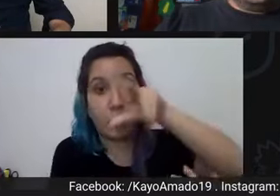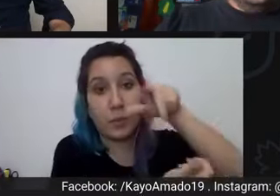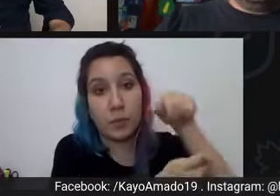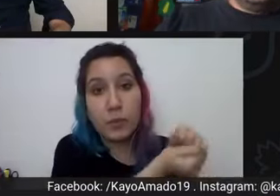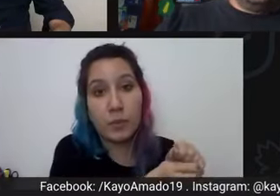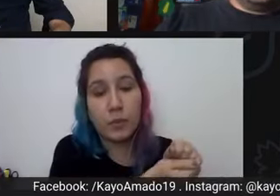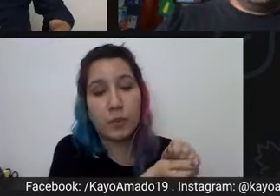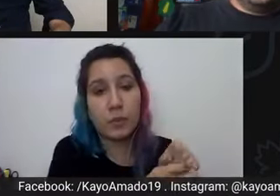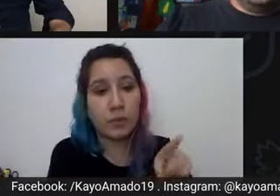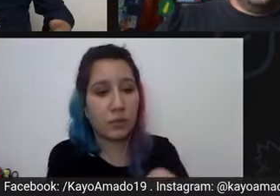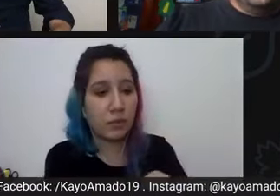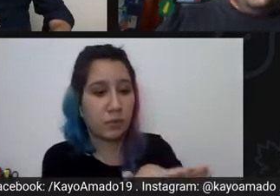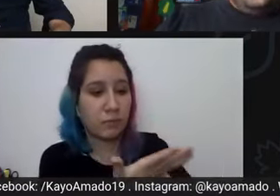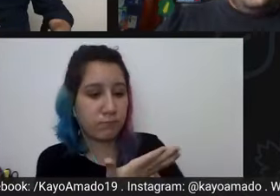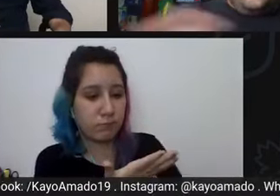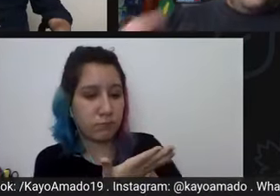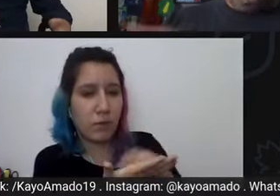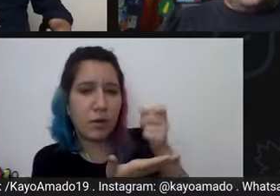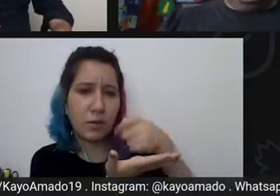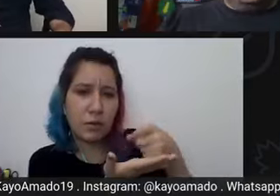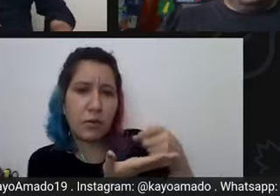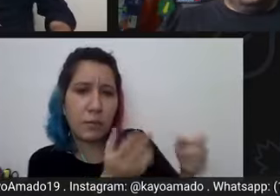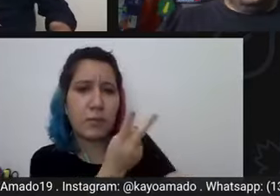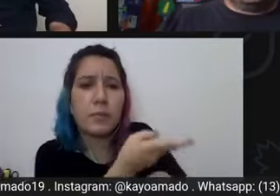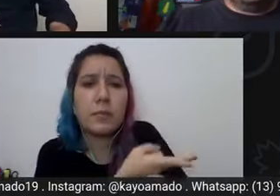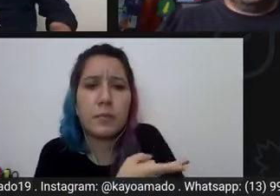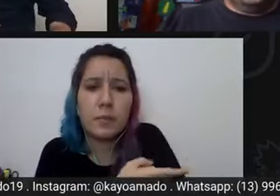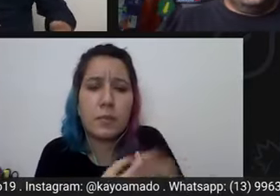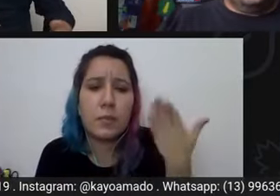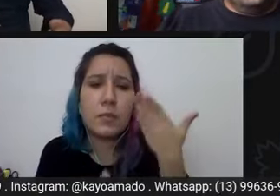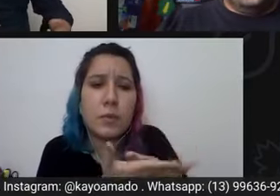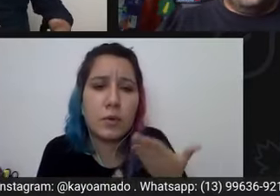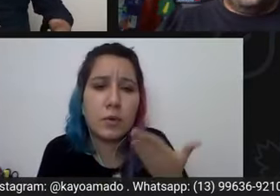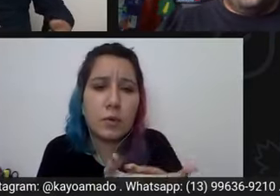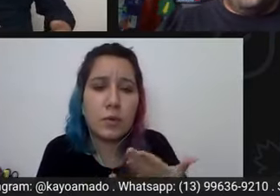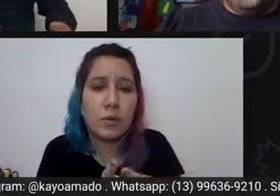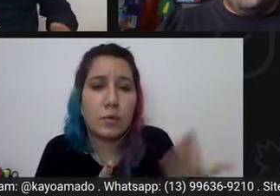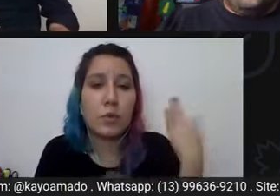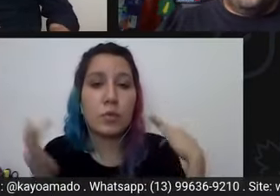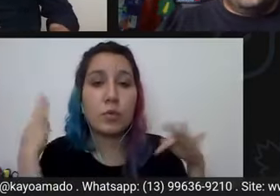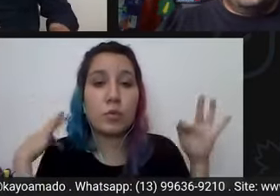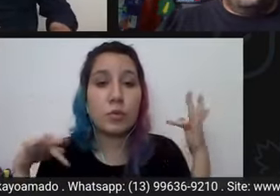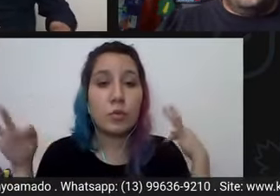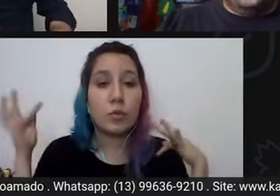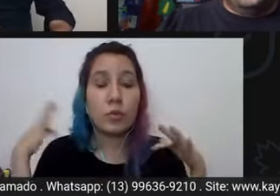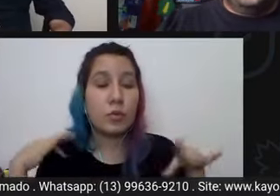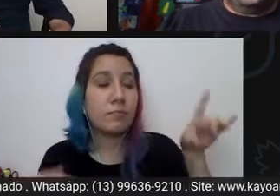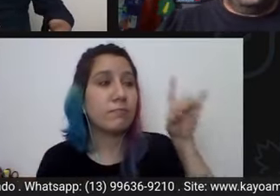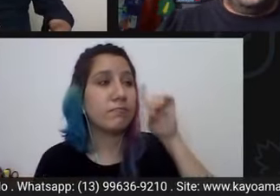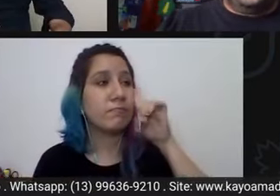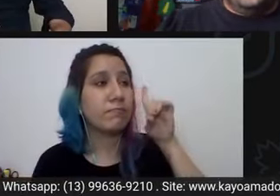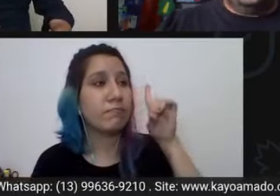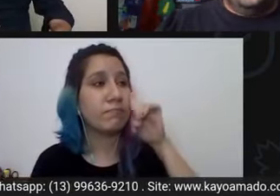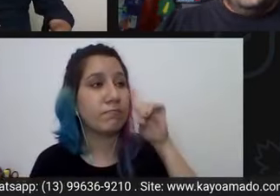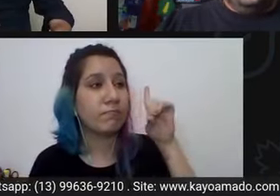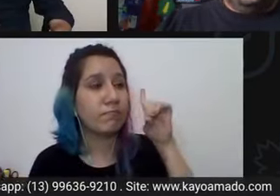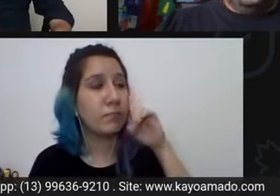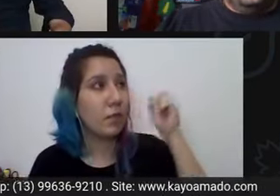da pesquisa, o estudo e a prática do turismo no dia a dia, né? Então é uma luta de vida e a gente